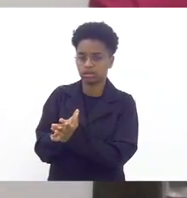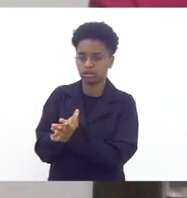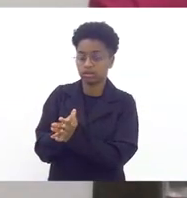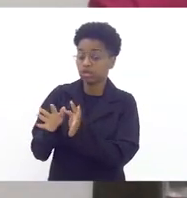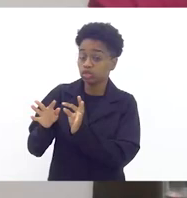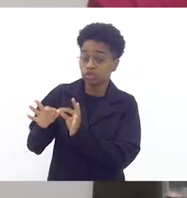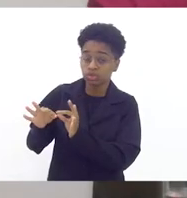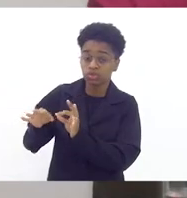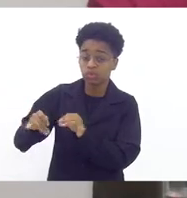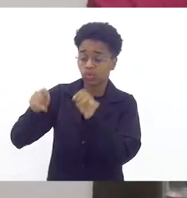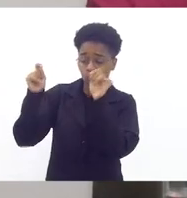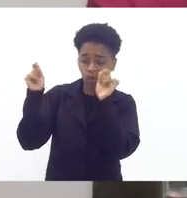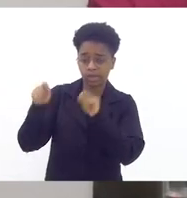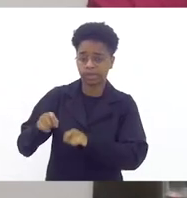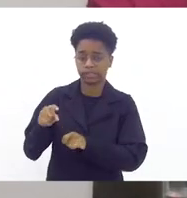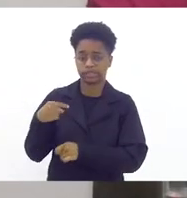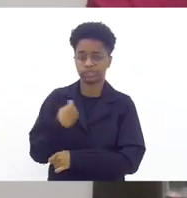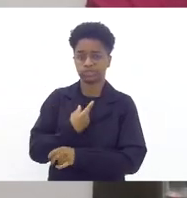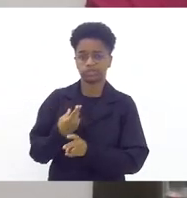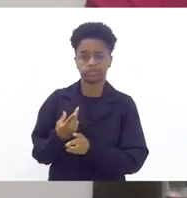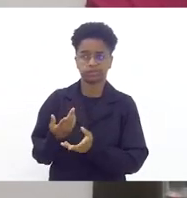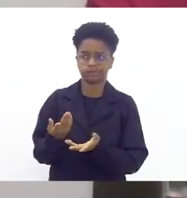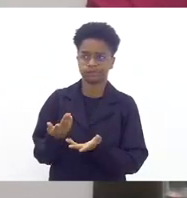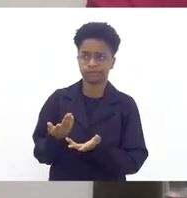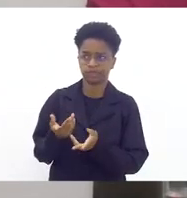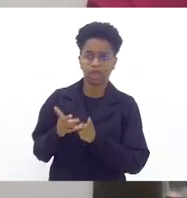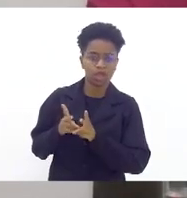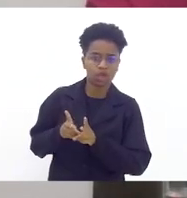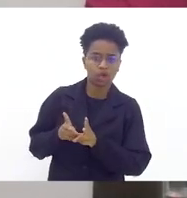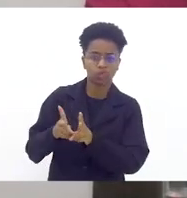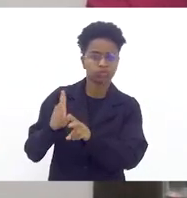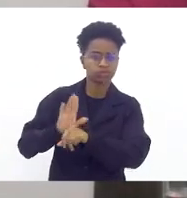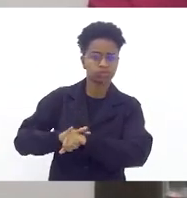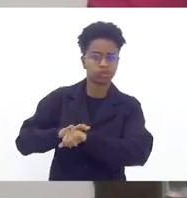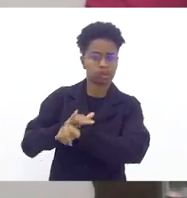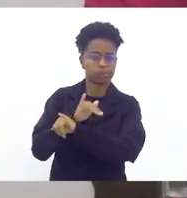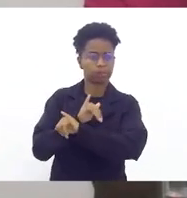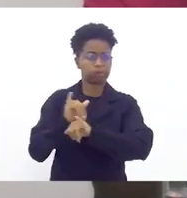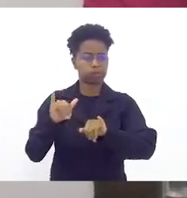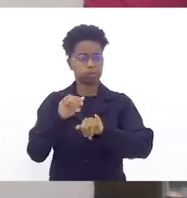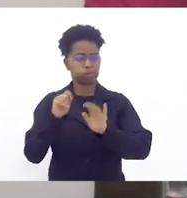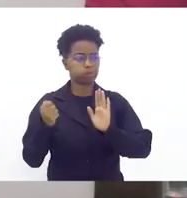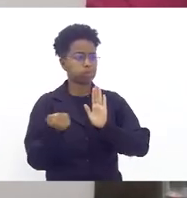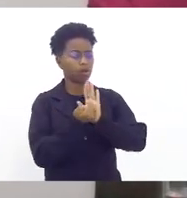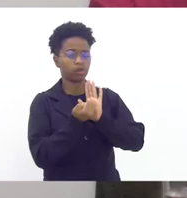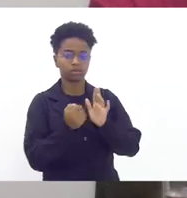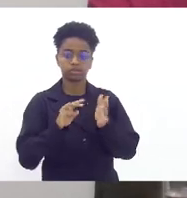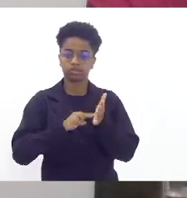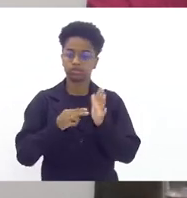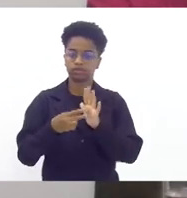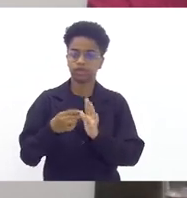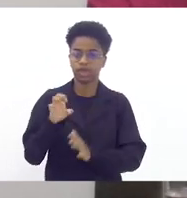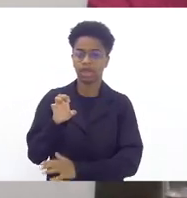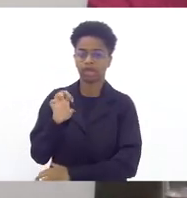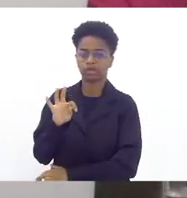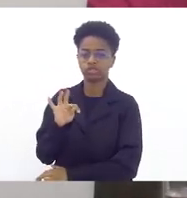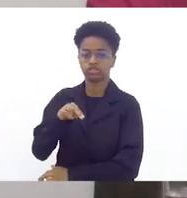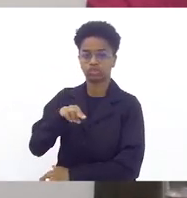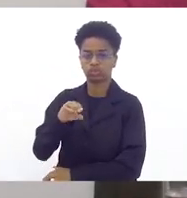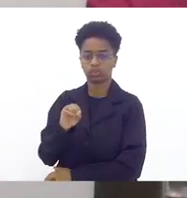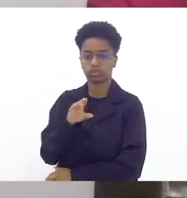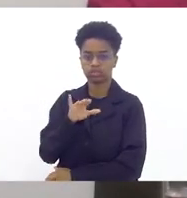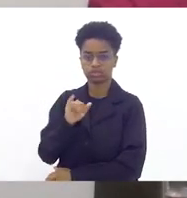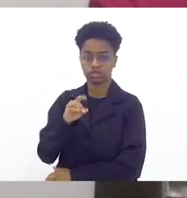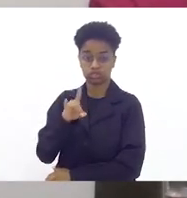continuar se autodeclarando, isso é um etnocídio. e aí as